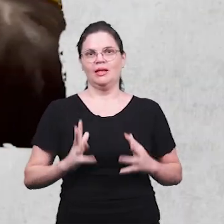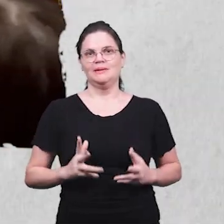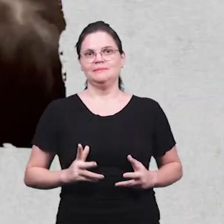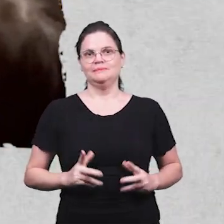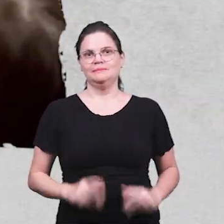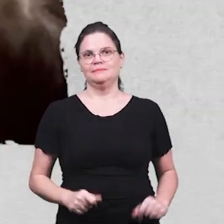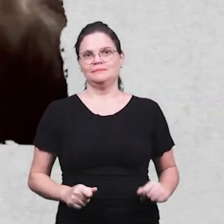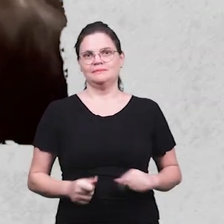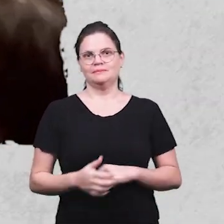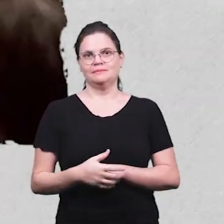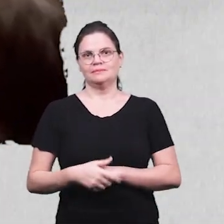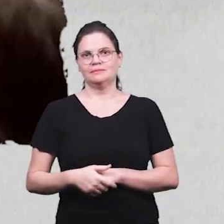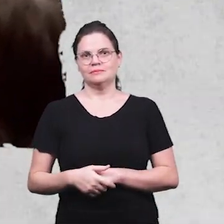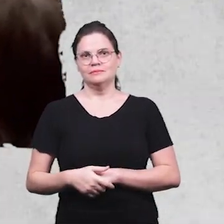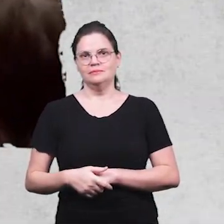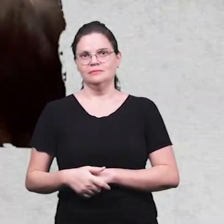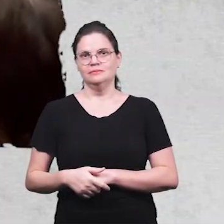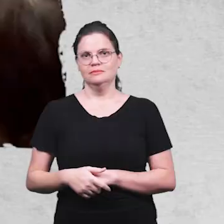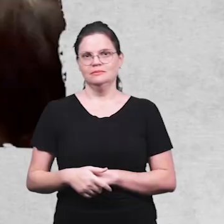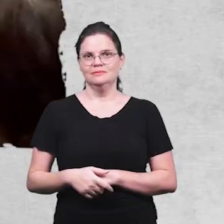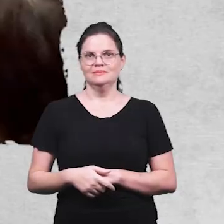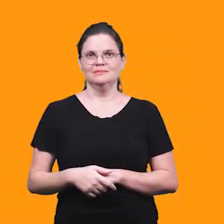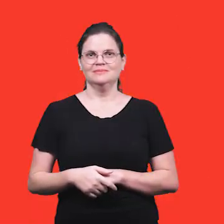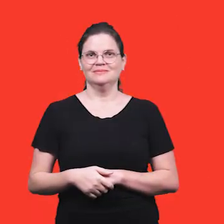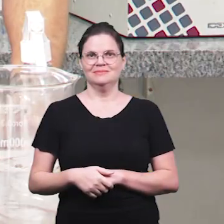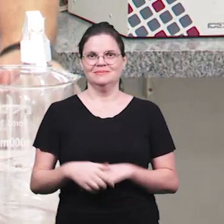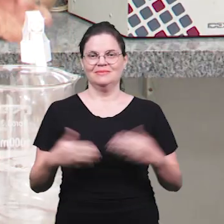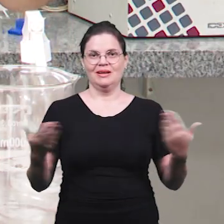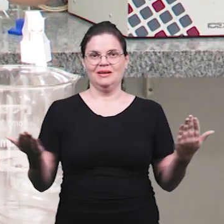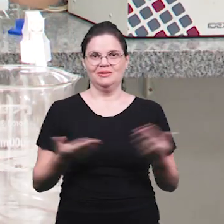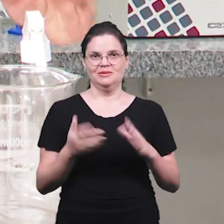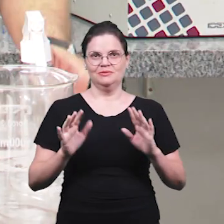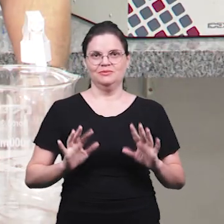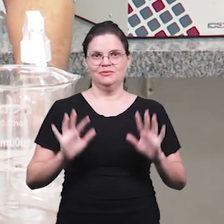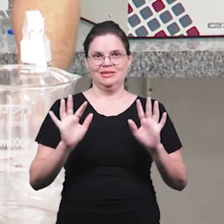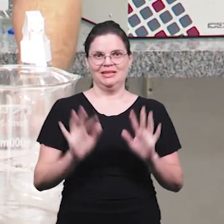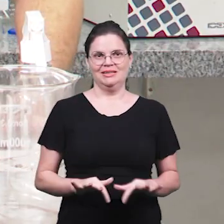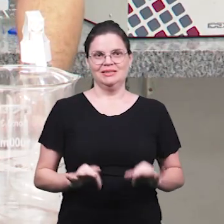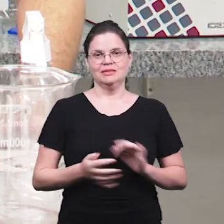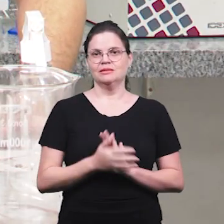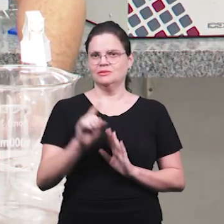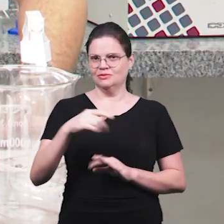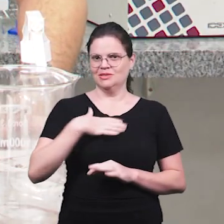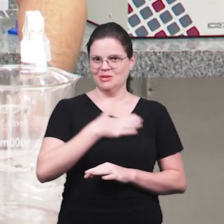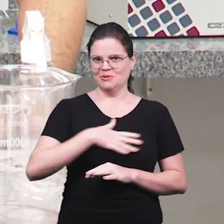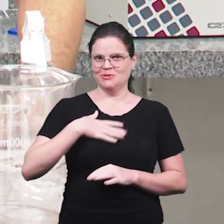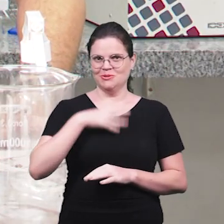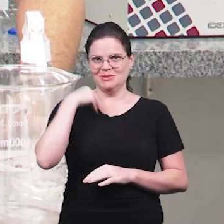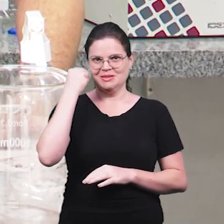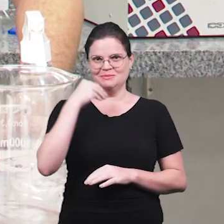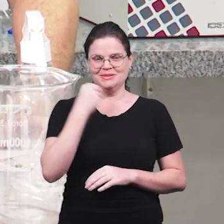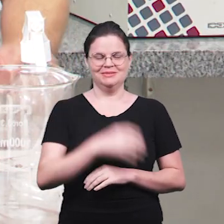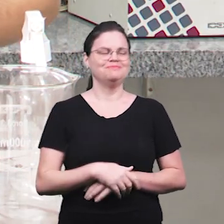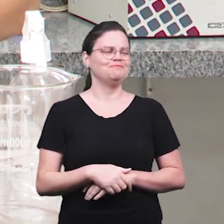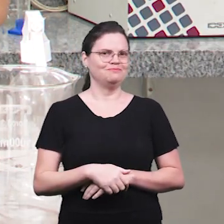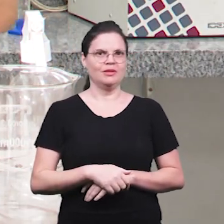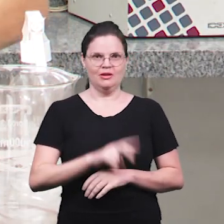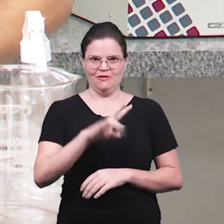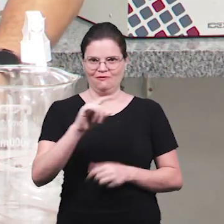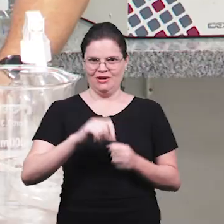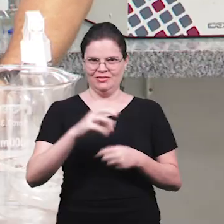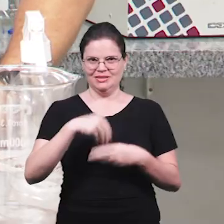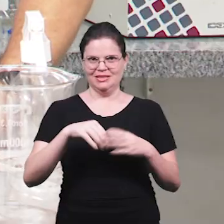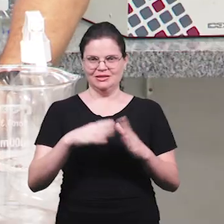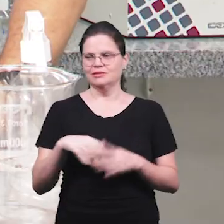limpo, cheio do Espírito Santo, viu, irmãos? Nós vamos terminar o nosso programa aqui. E aí, Isaac, gostou da experiência? Gostei. Vai